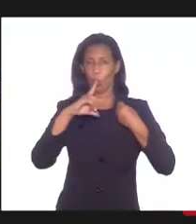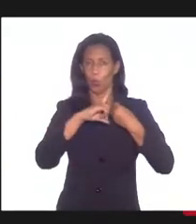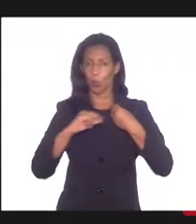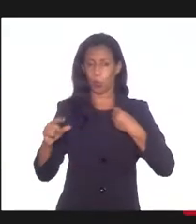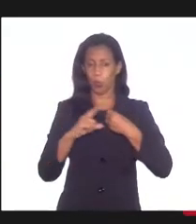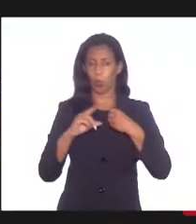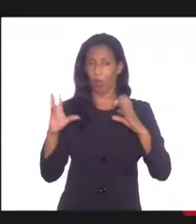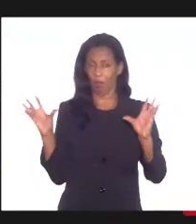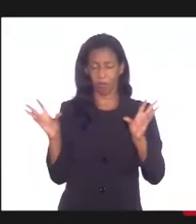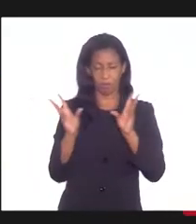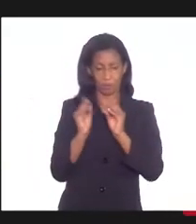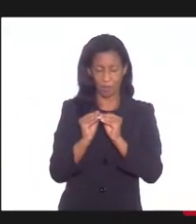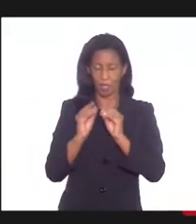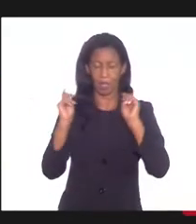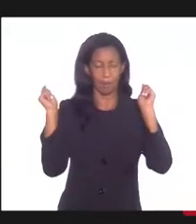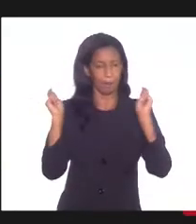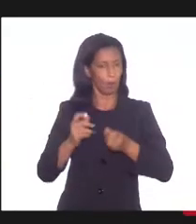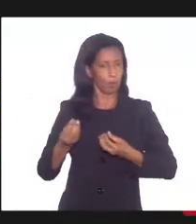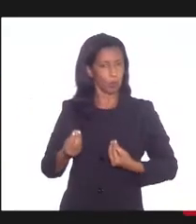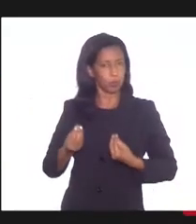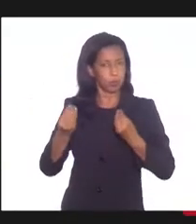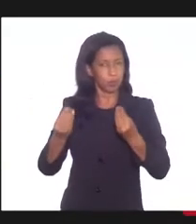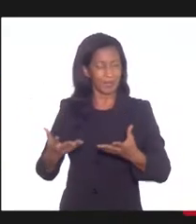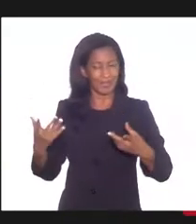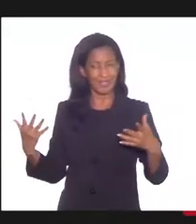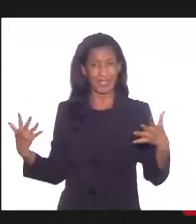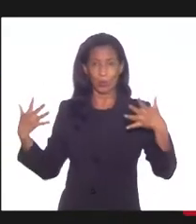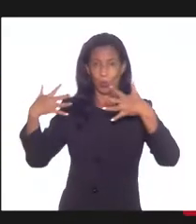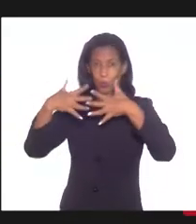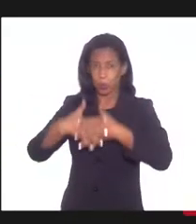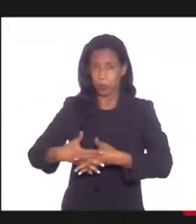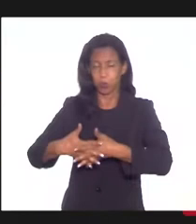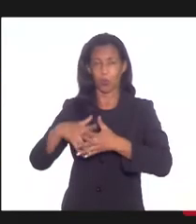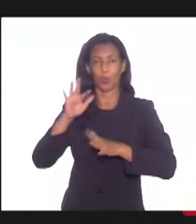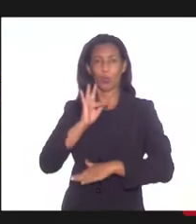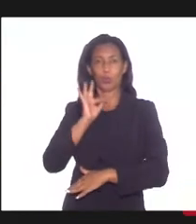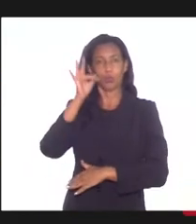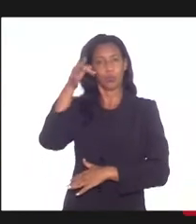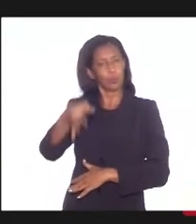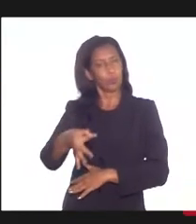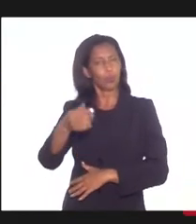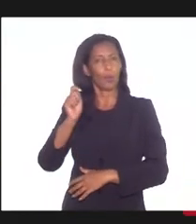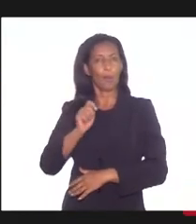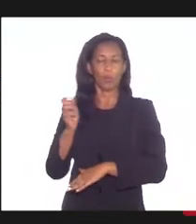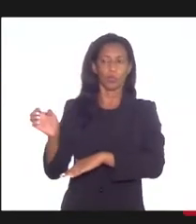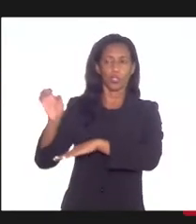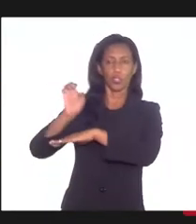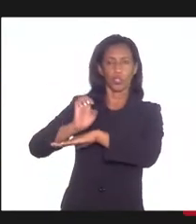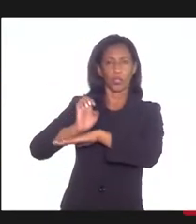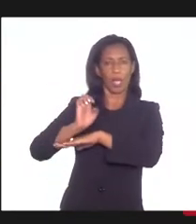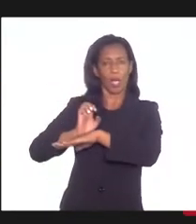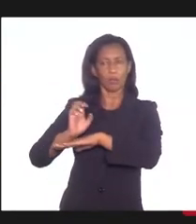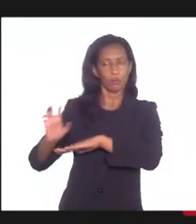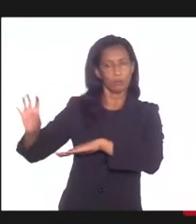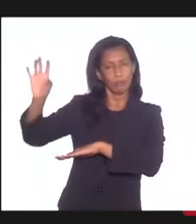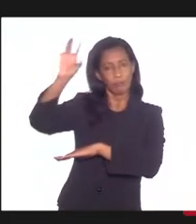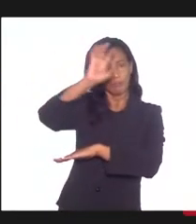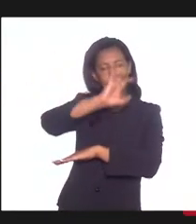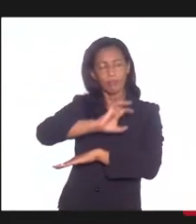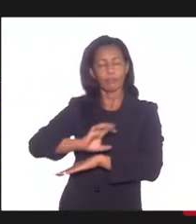fechado, mas ele pode gerar conflitos no futuro e, possivelmente, alguns estados ou a